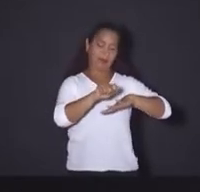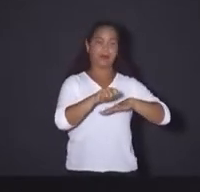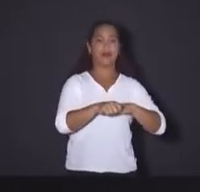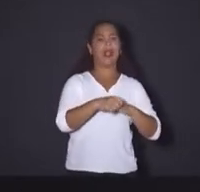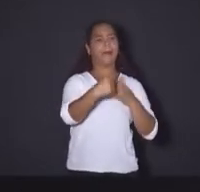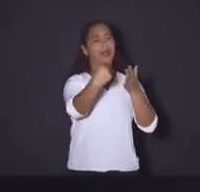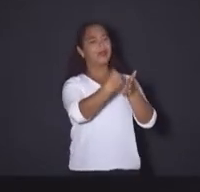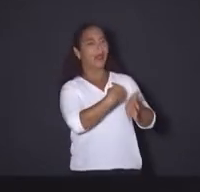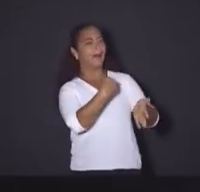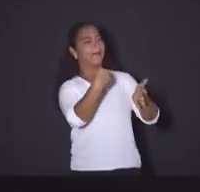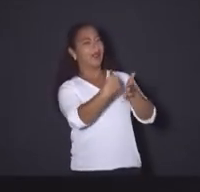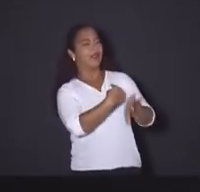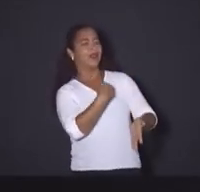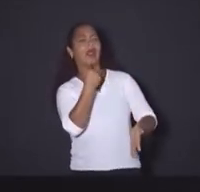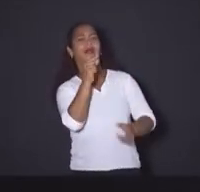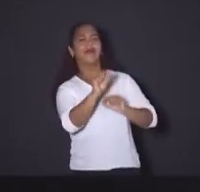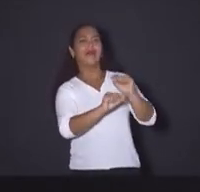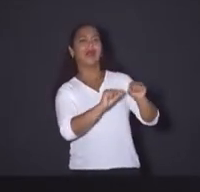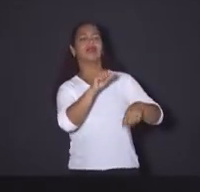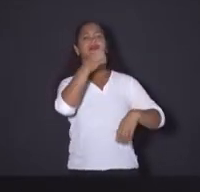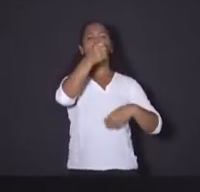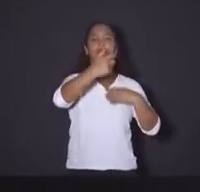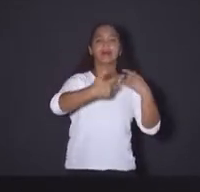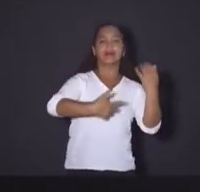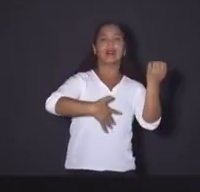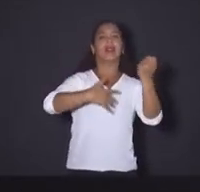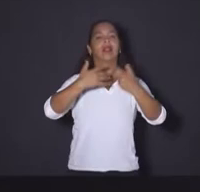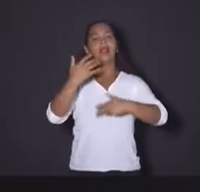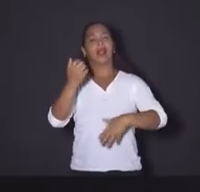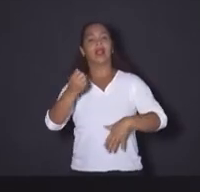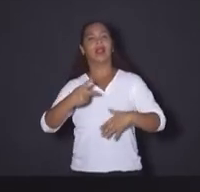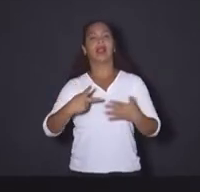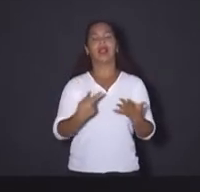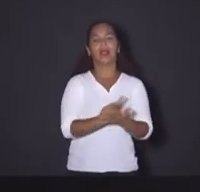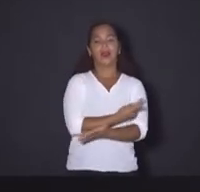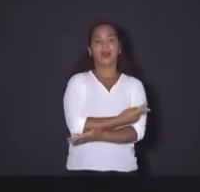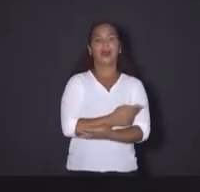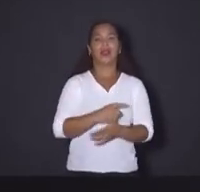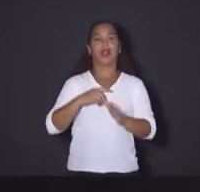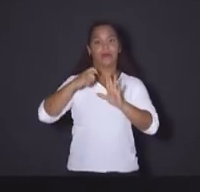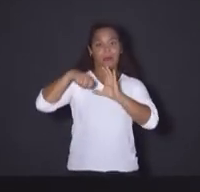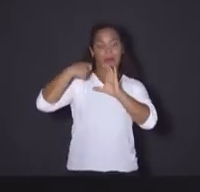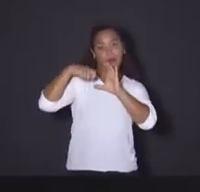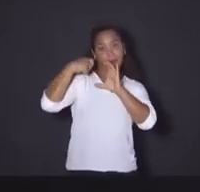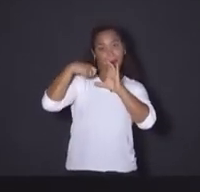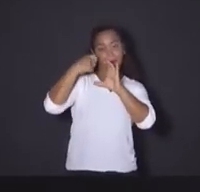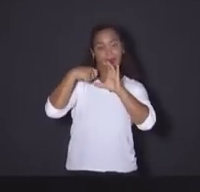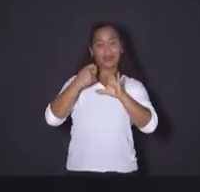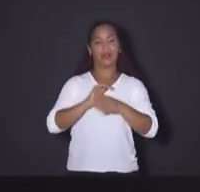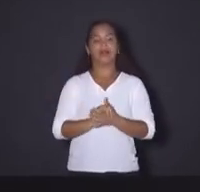a perguntar o que estava acontecendo e eu fui falando o que estava acontecendo. E daí...